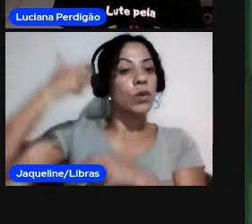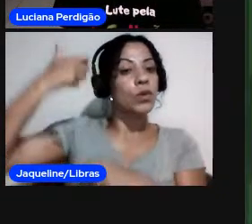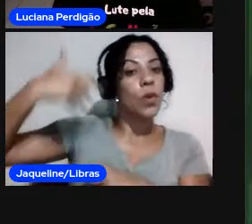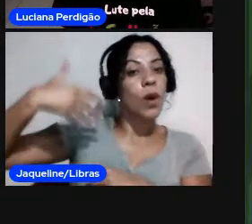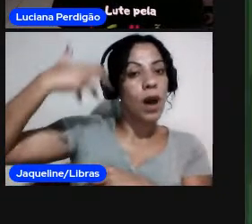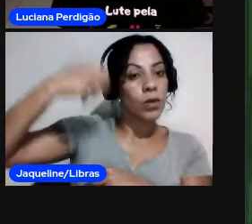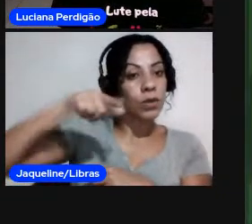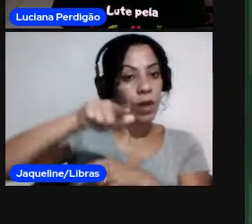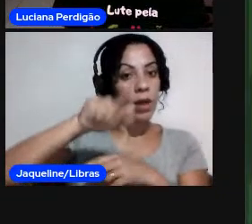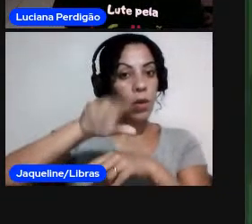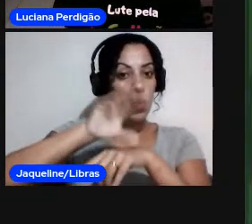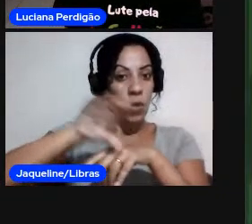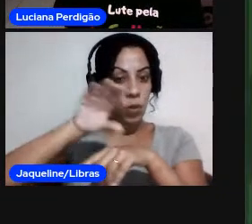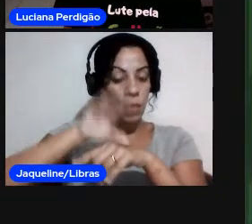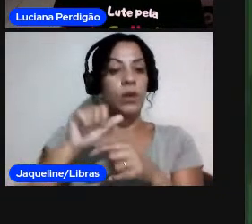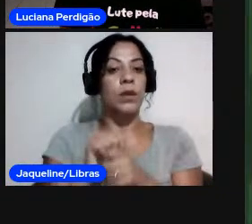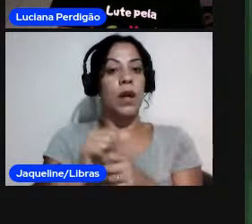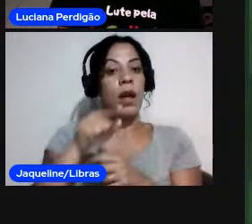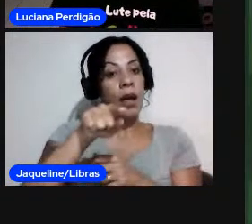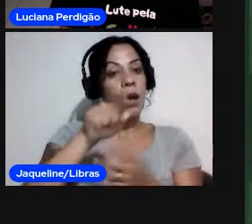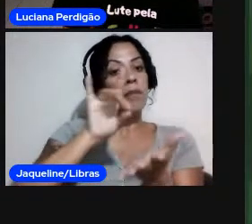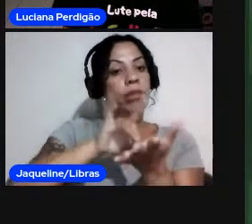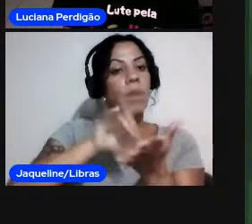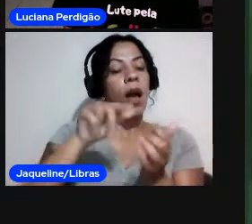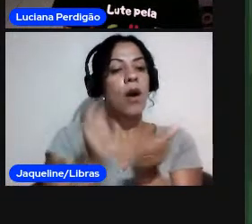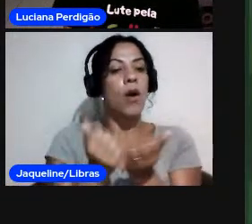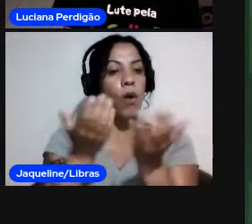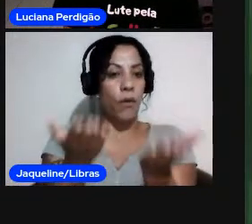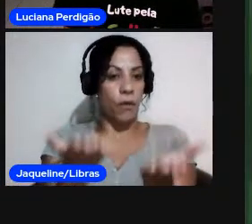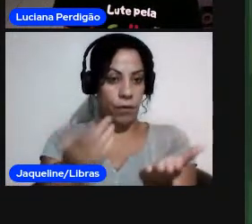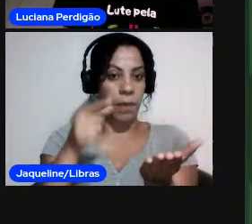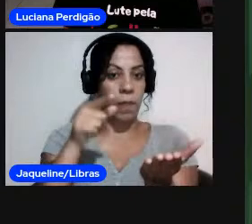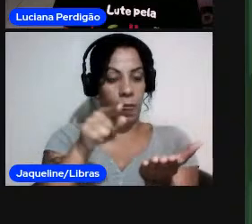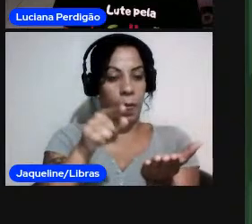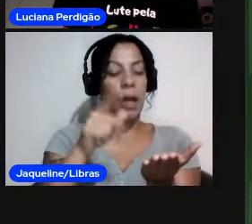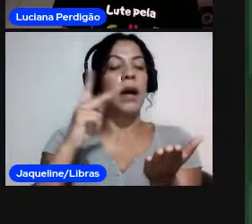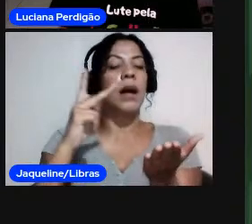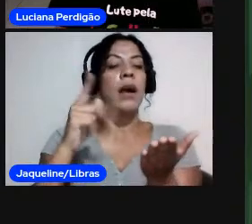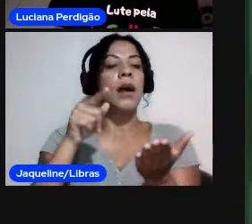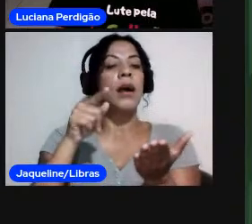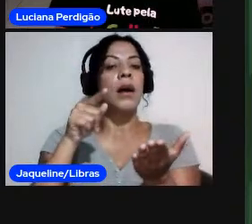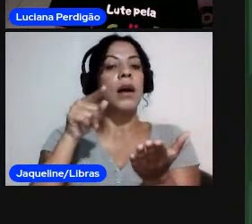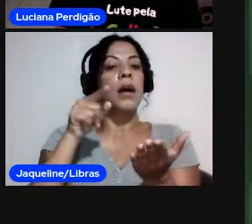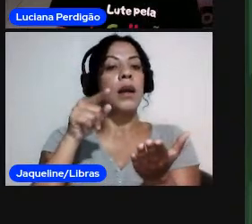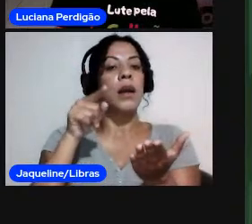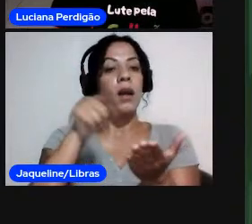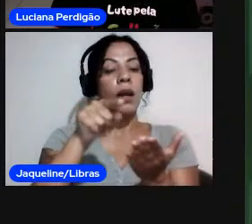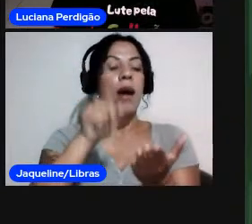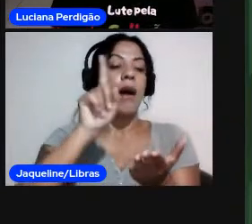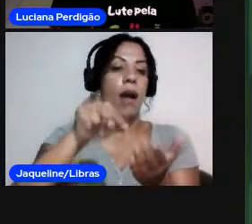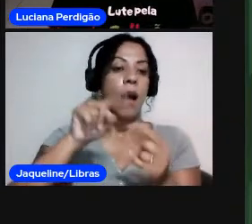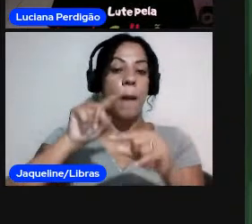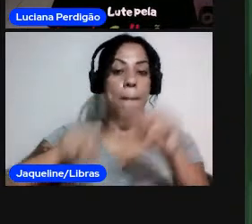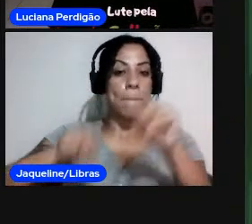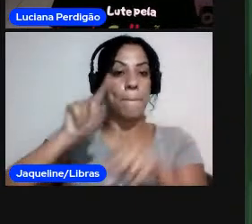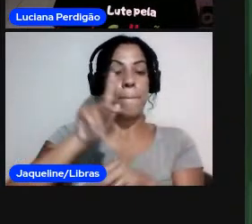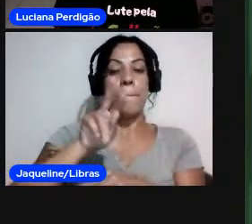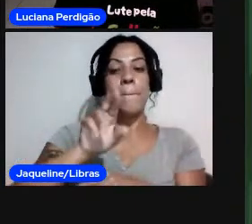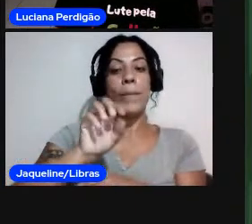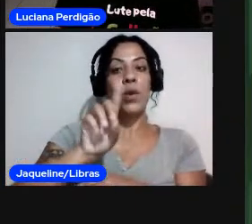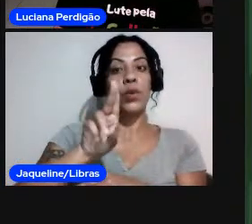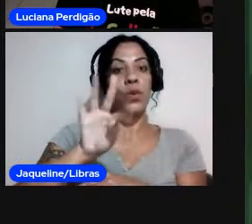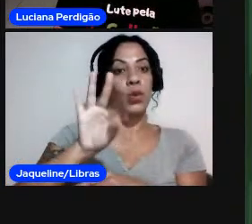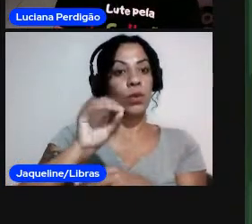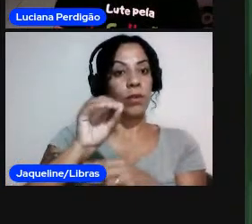que está sendo ofertado, né, ele passou a ser um produto da grade da diretoria